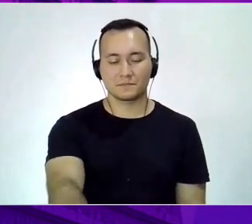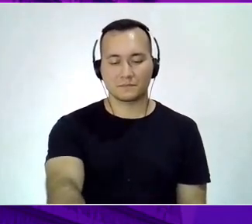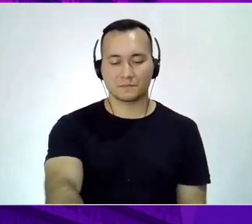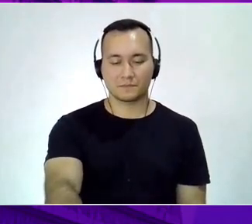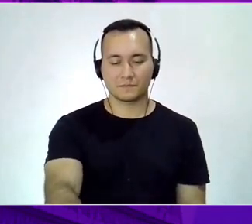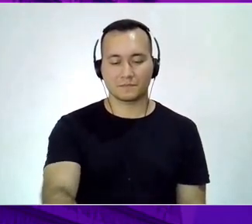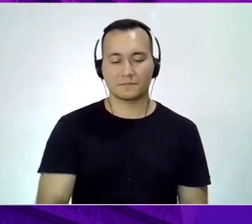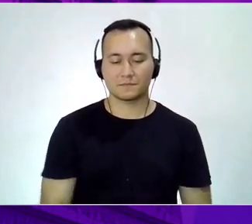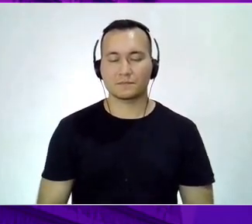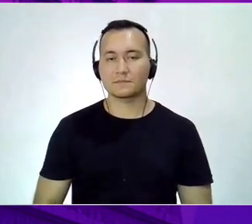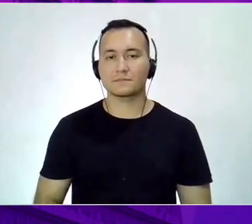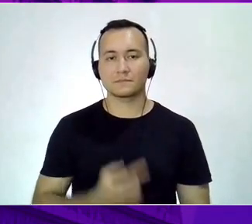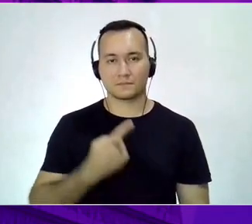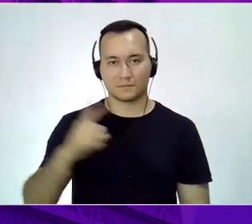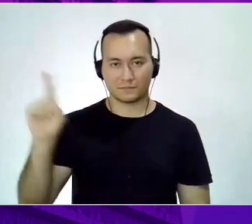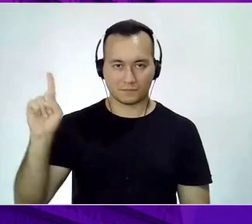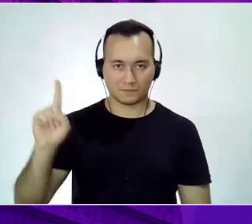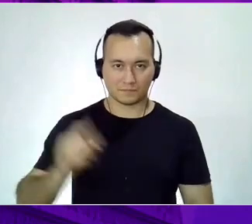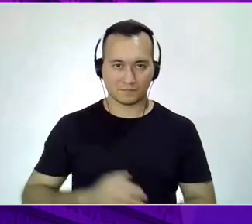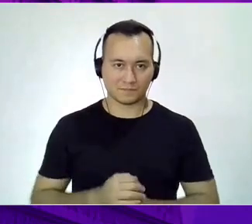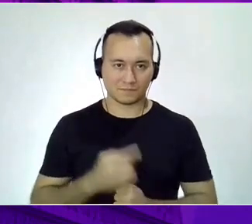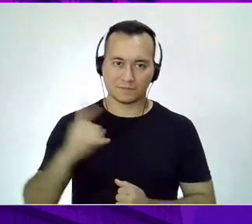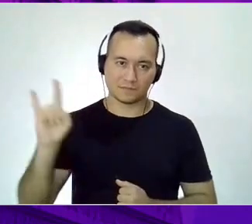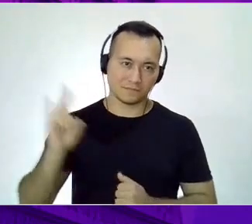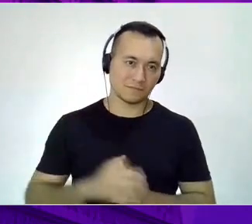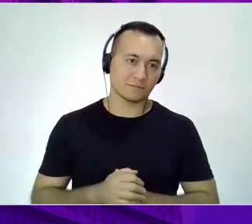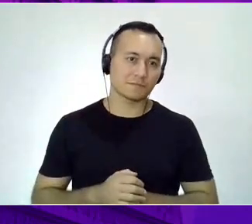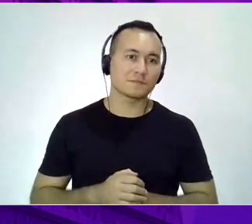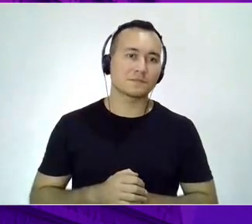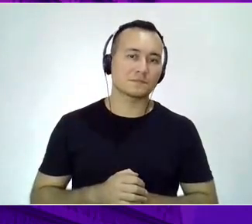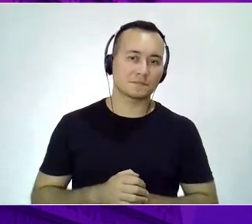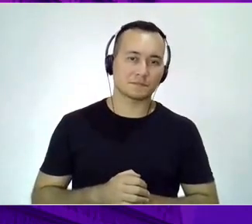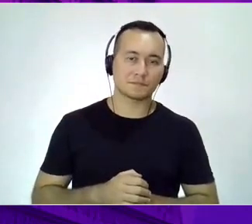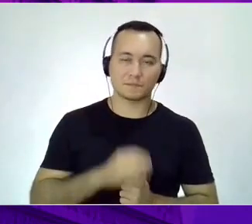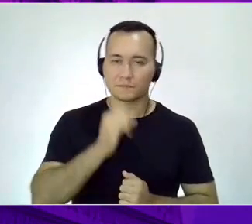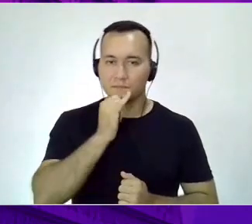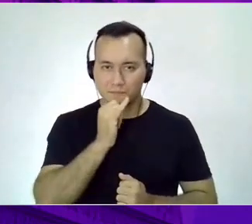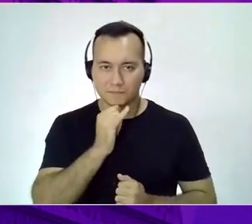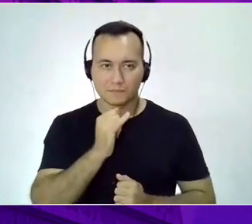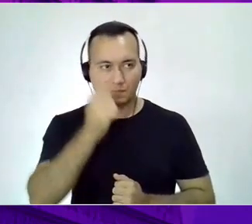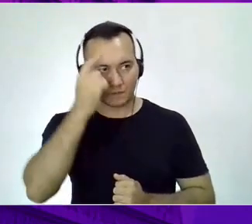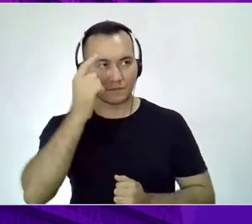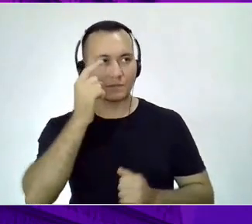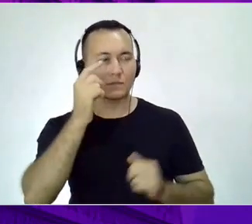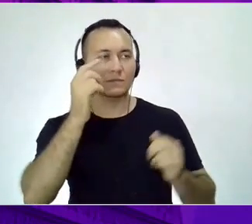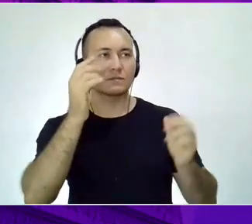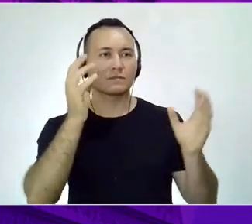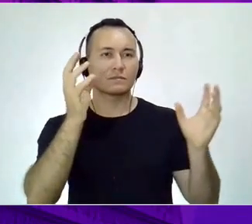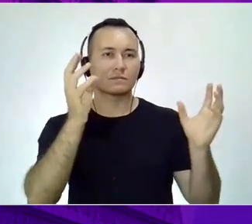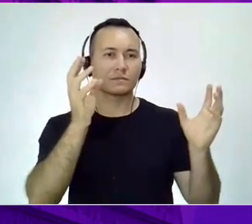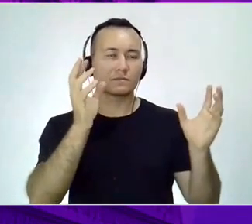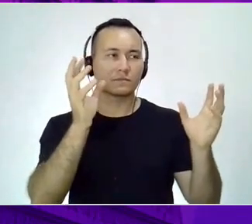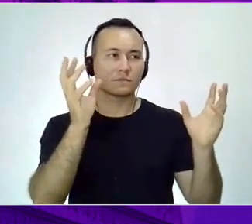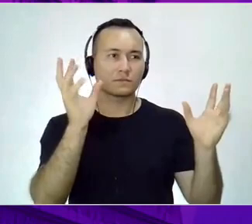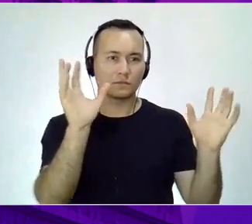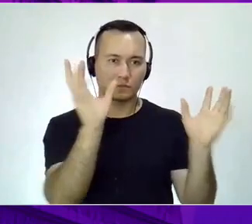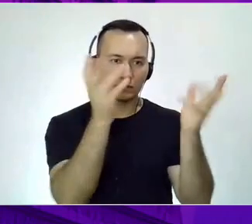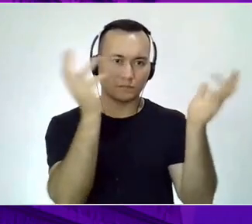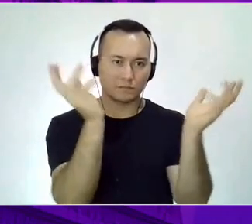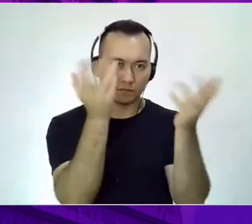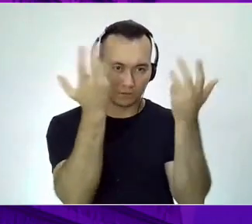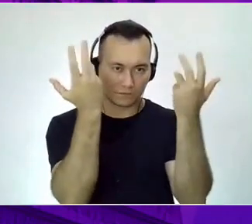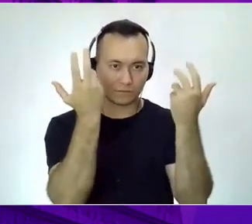última dessa estratégia. Se eu tenho um sistema de previsão de tempo, eu tenho duas cidades que são